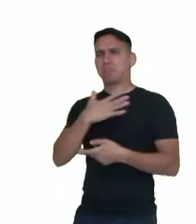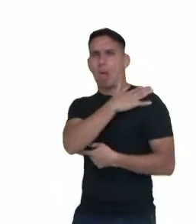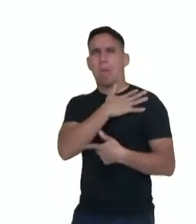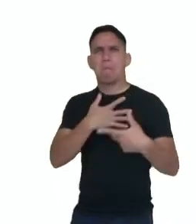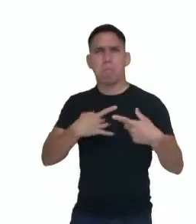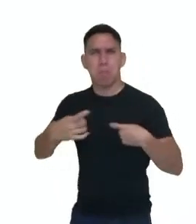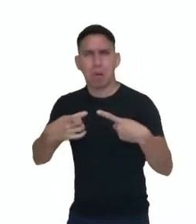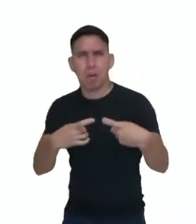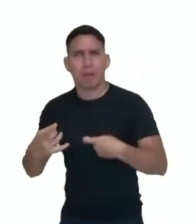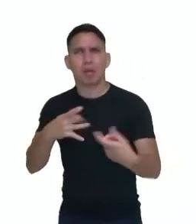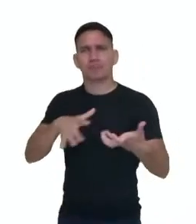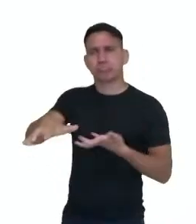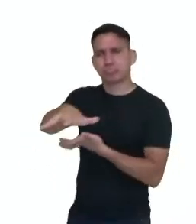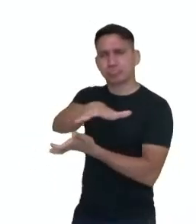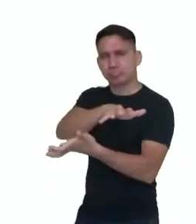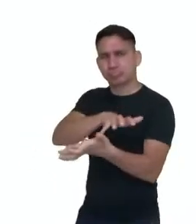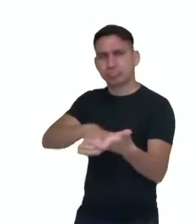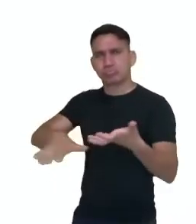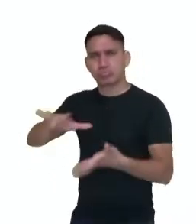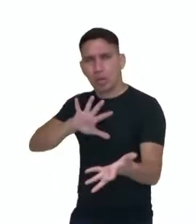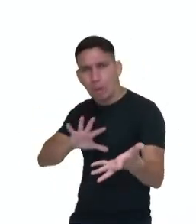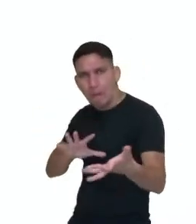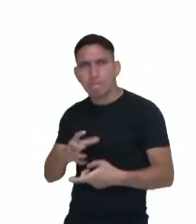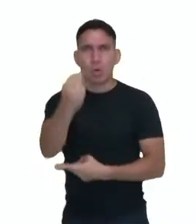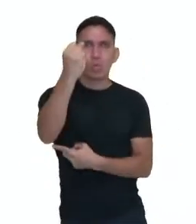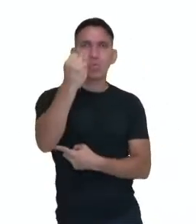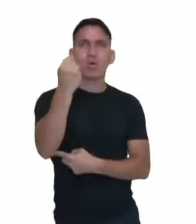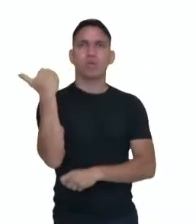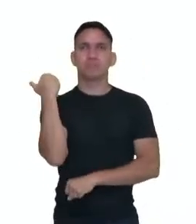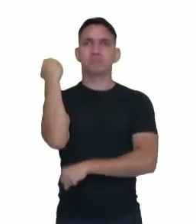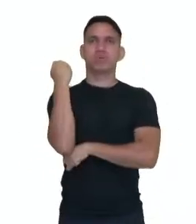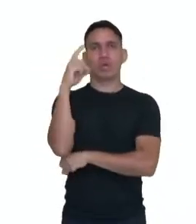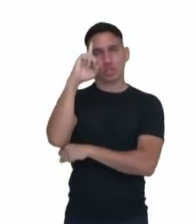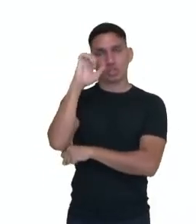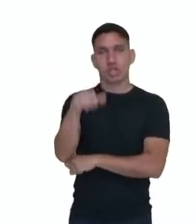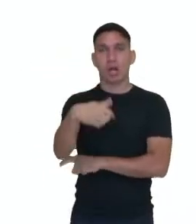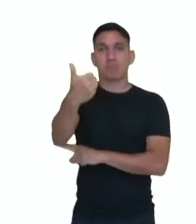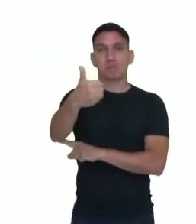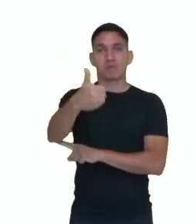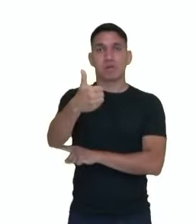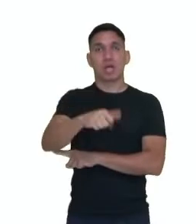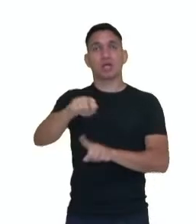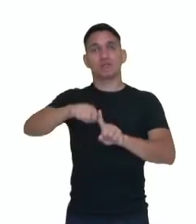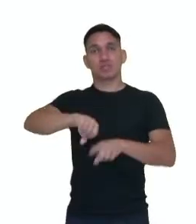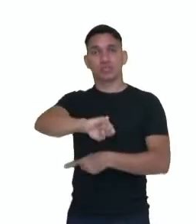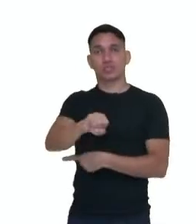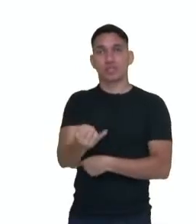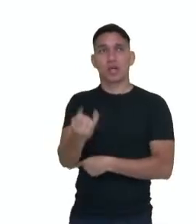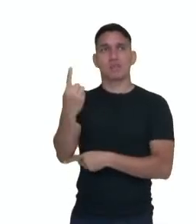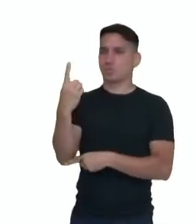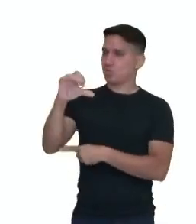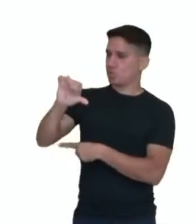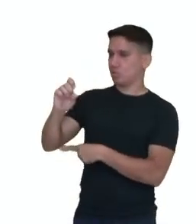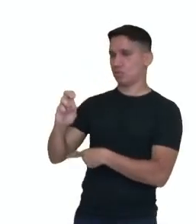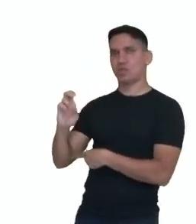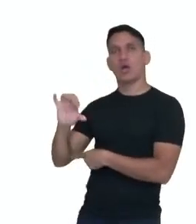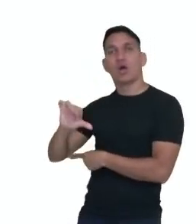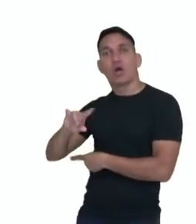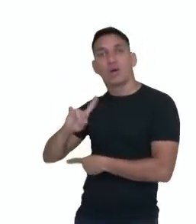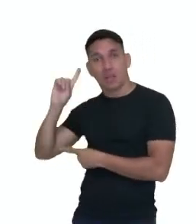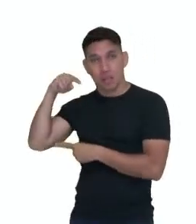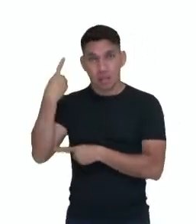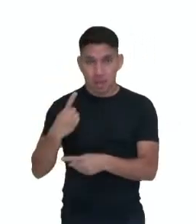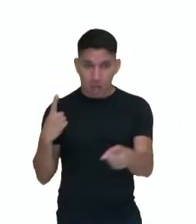e com o apoio da população, tomou o poder no país em 1º de janeiro de 1959, após a fuga